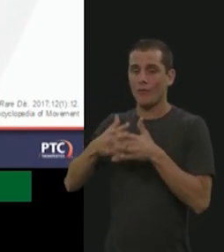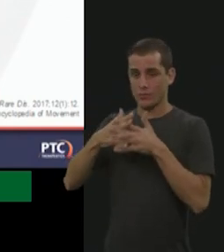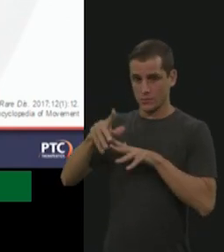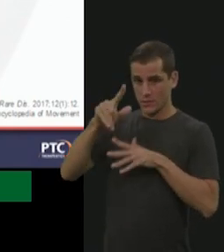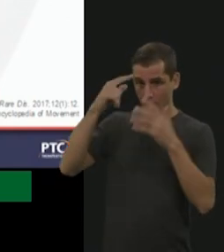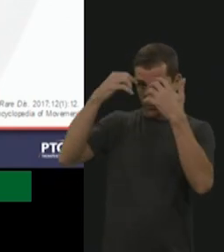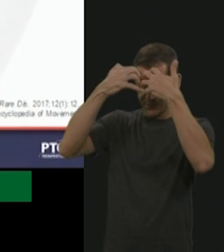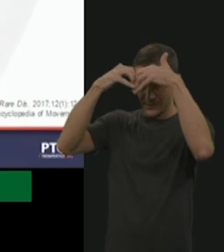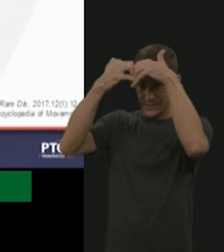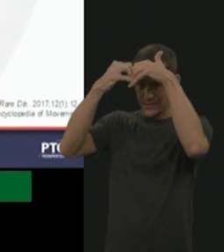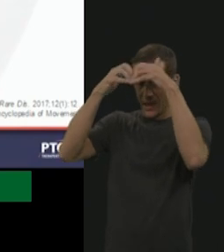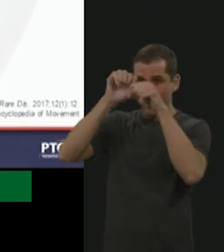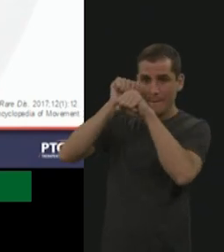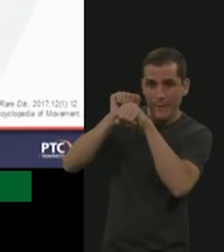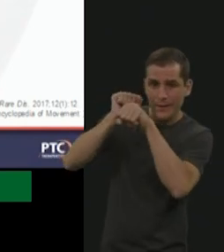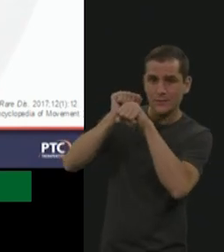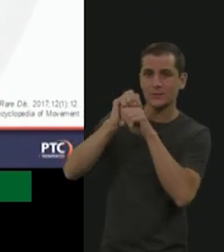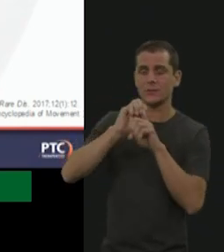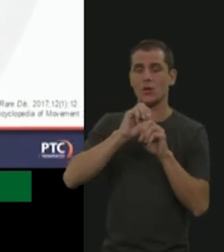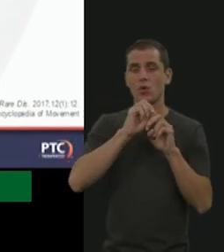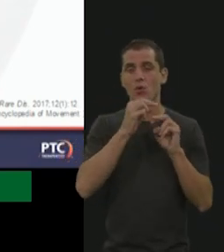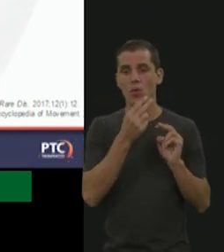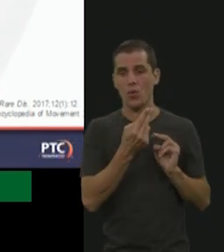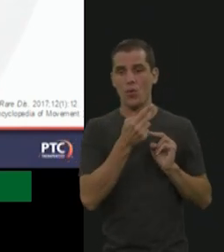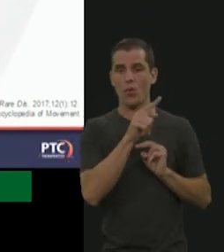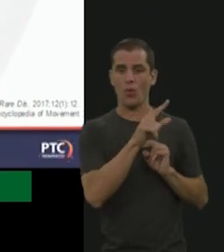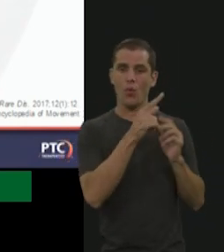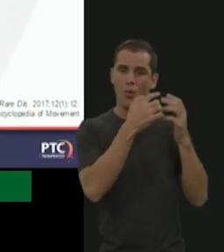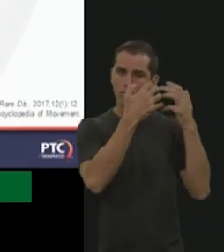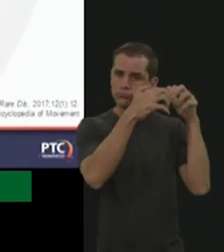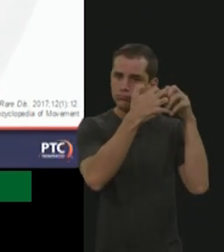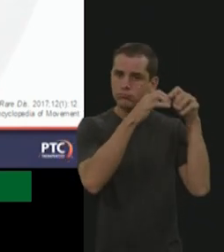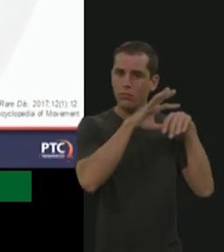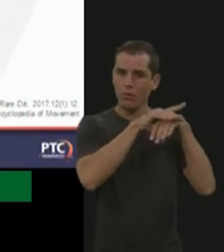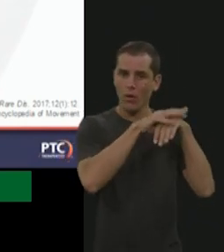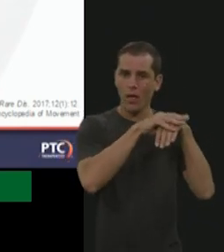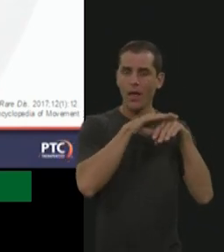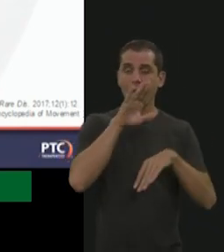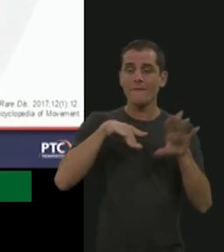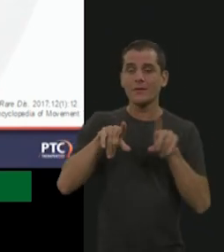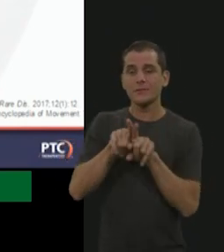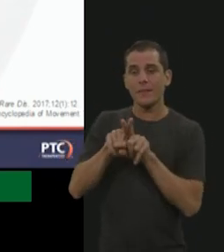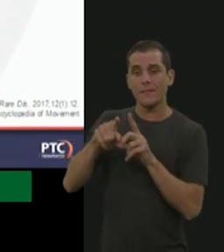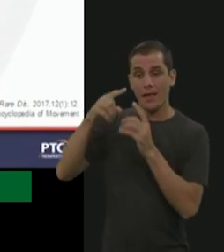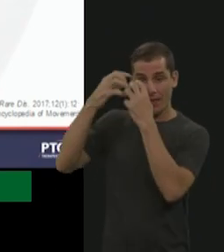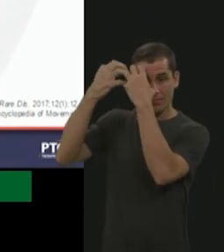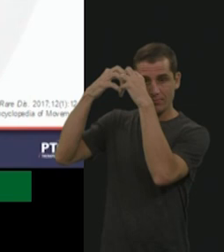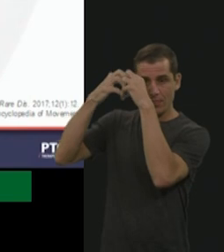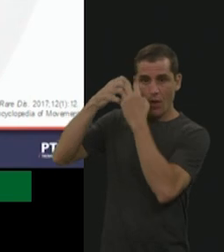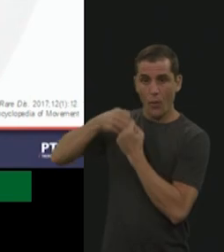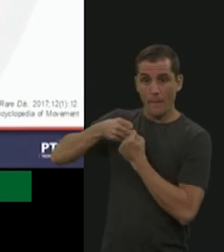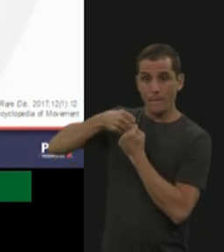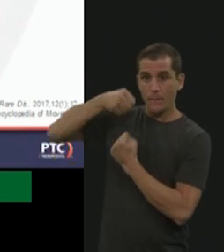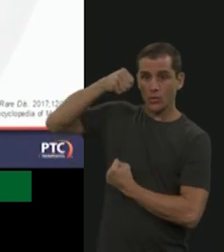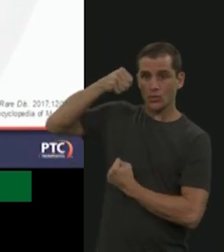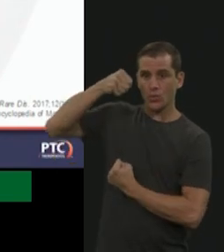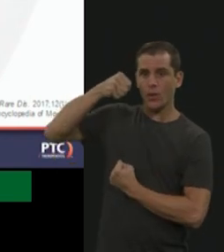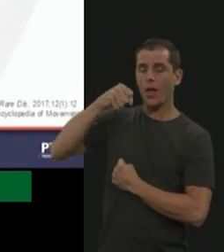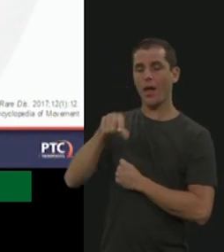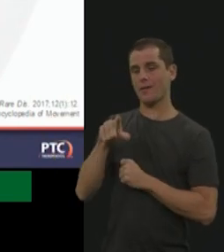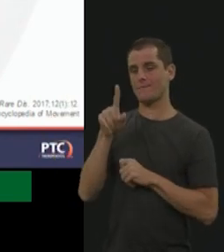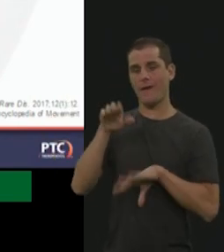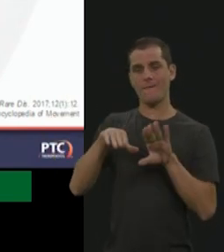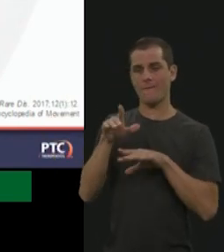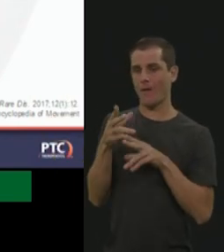vezes, em alguns casos, foi investigado doença neuromuscular que não fechou o diagnóstico, às vezes vale a pena investigar deficiência de ADC, e